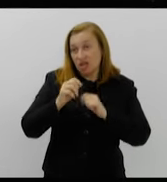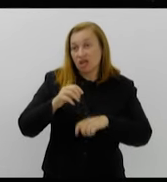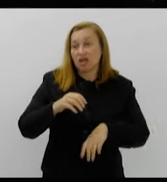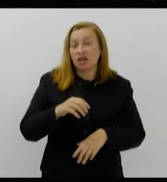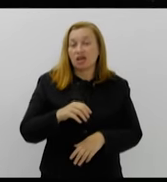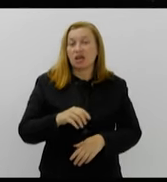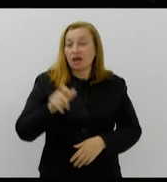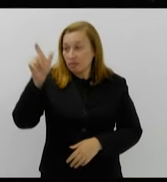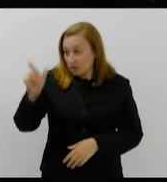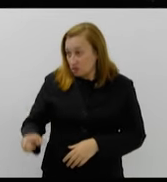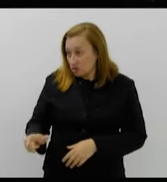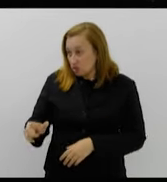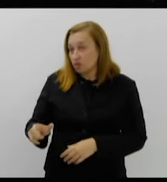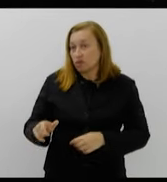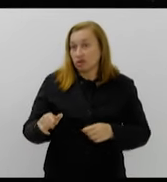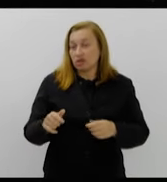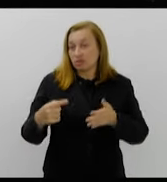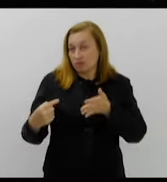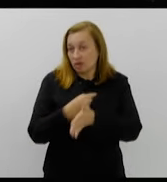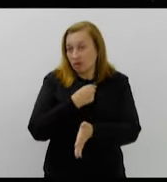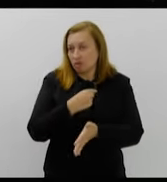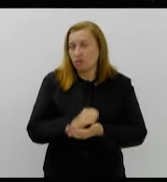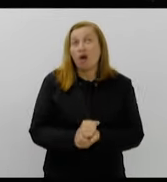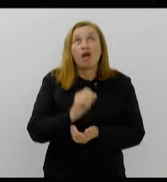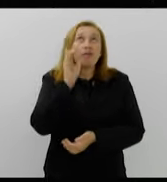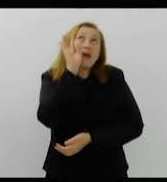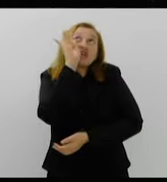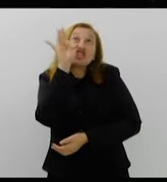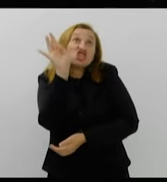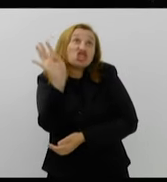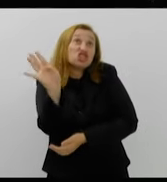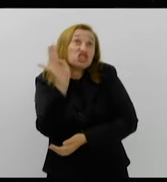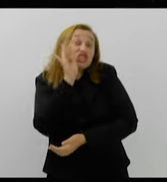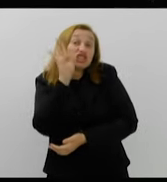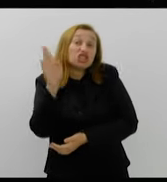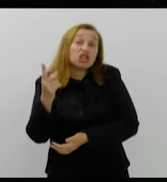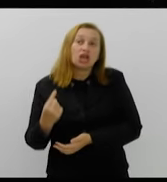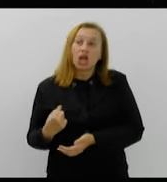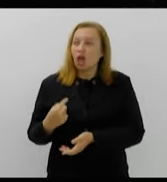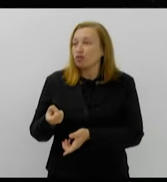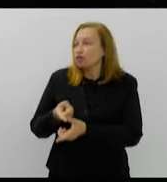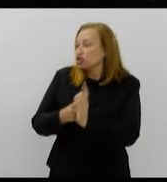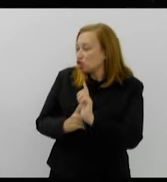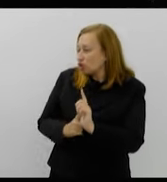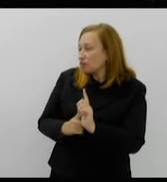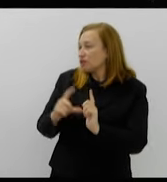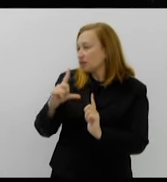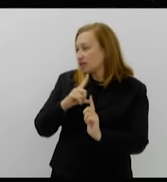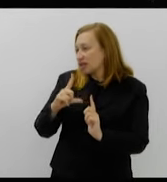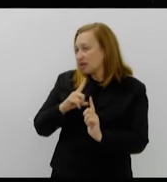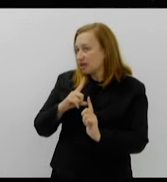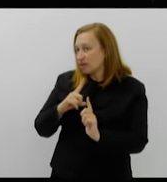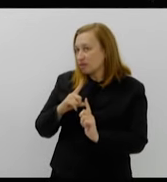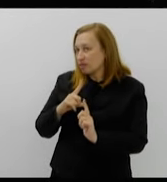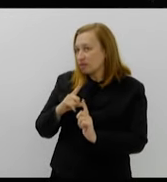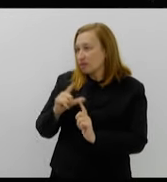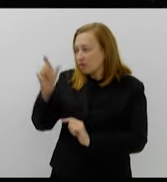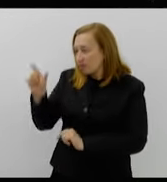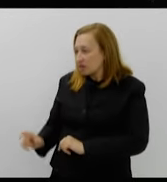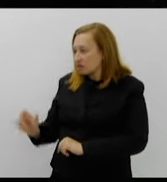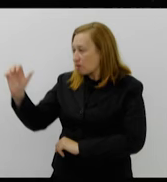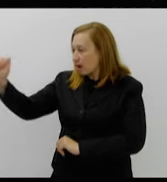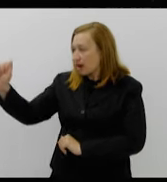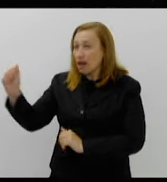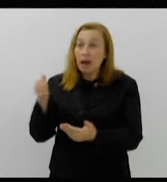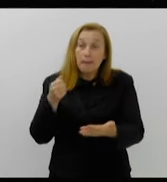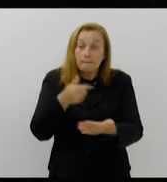seguinte eh Imagine que eu deva dinheiro a um cidadão a paguei com